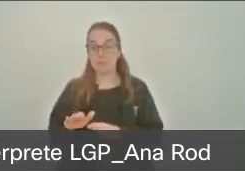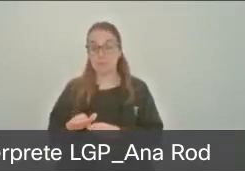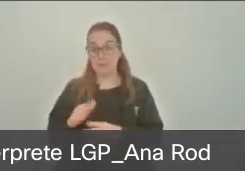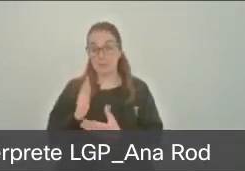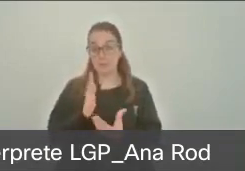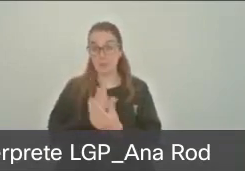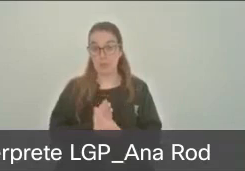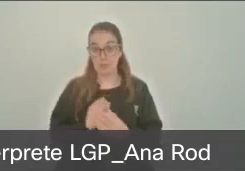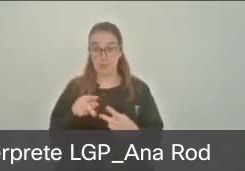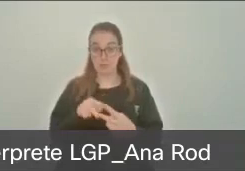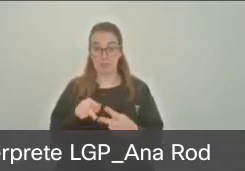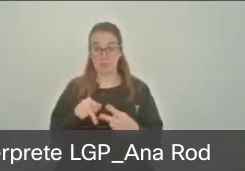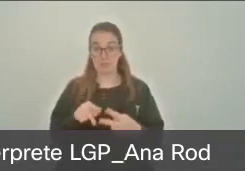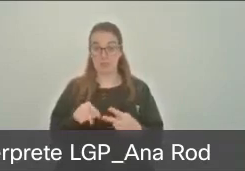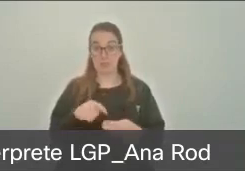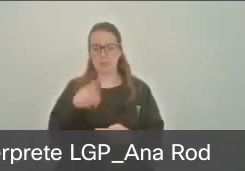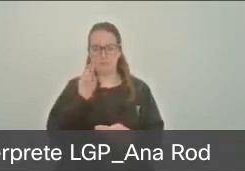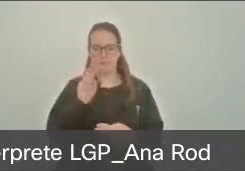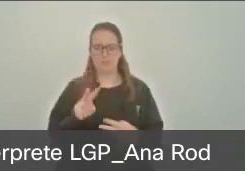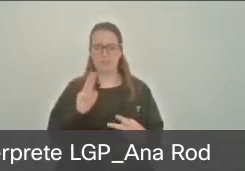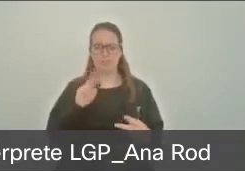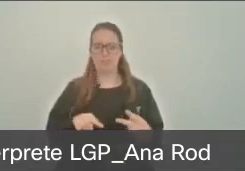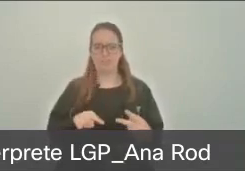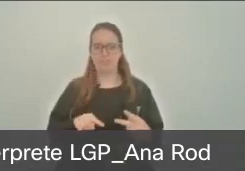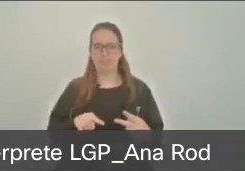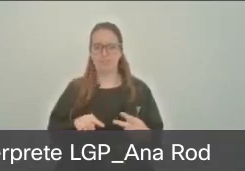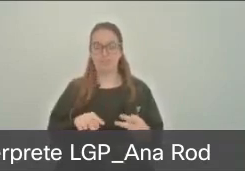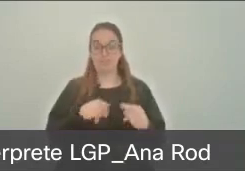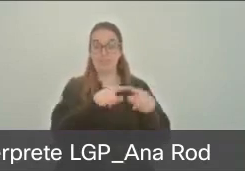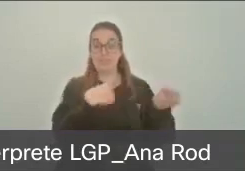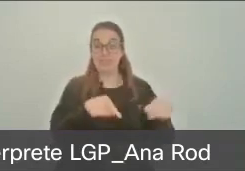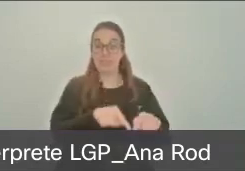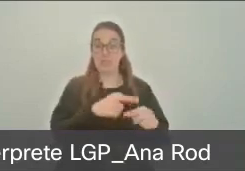processos, aquilo que a ERSE se deparou foi que os prestadores